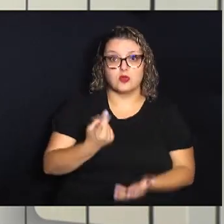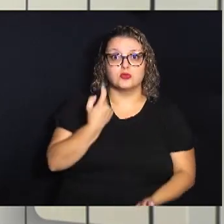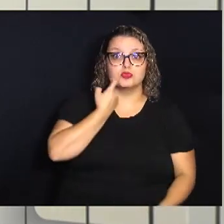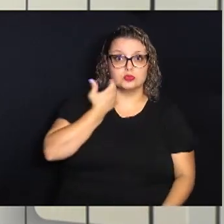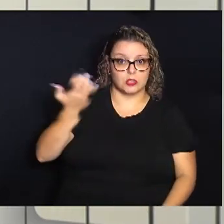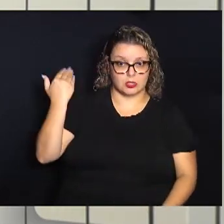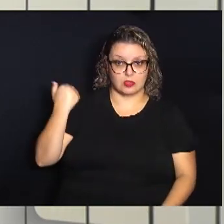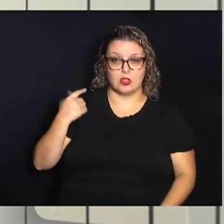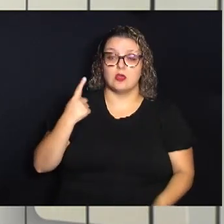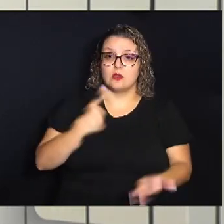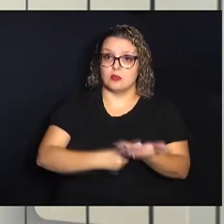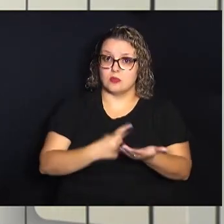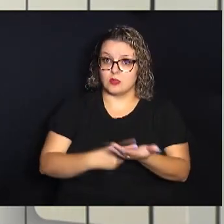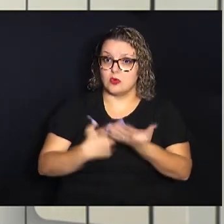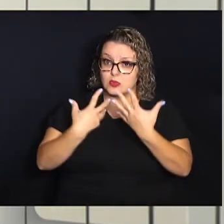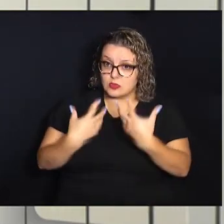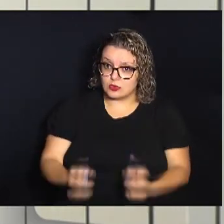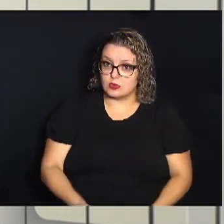e foram confirmados